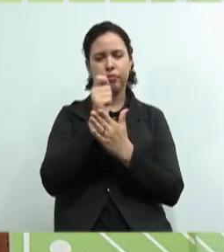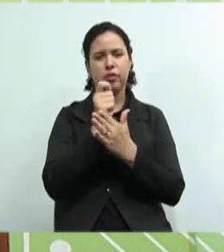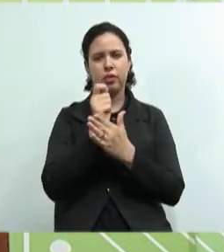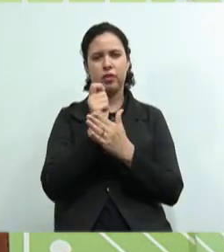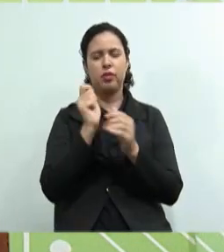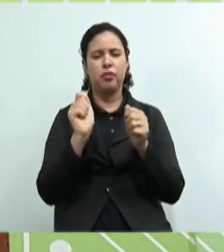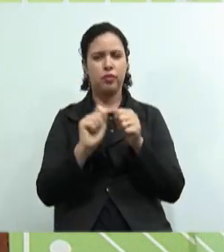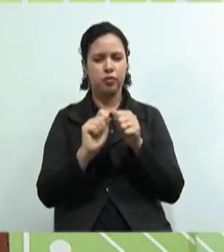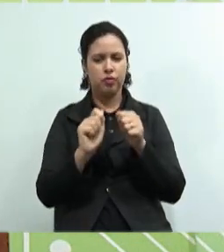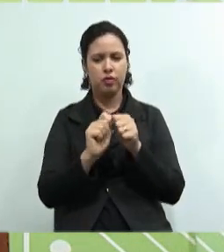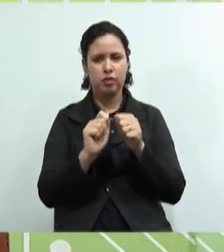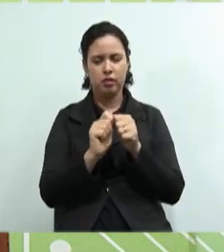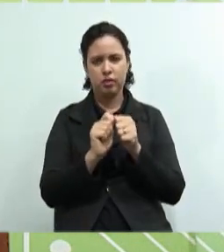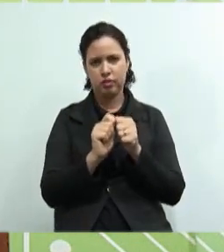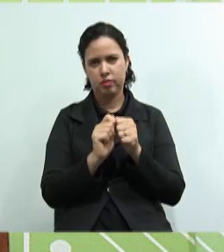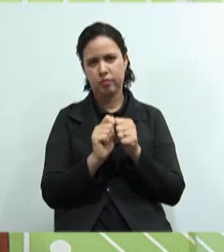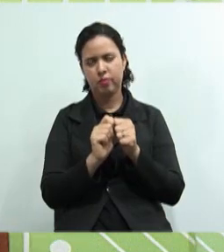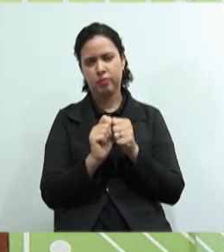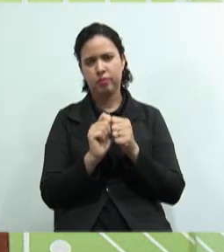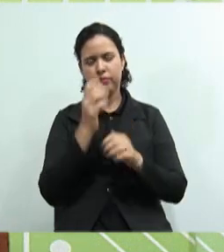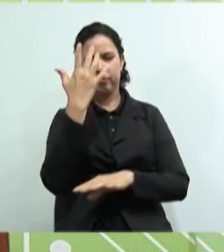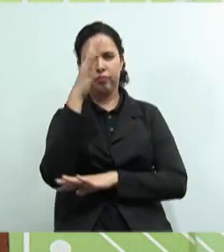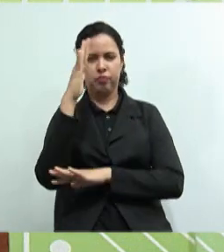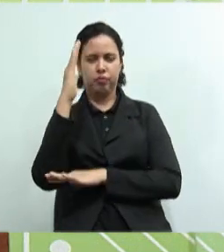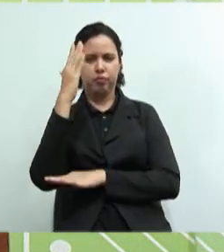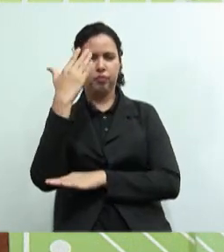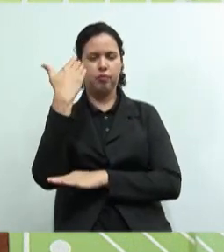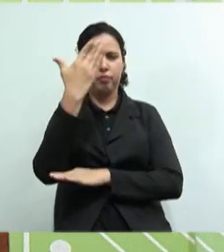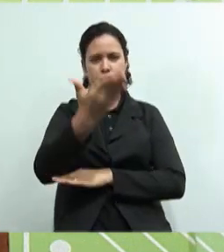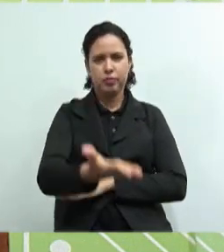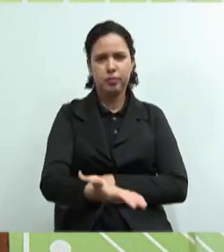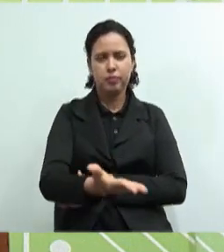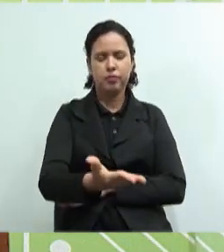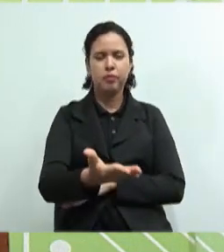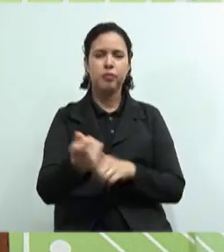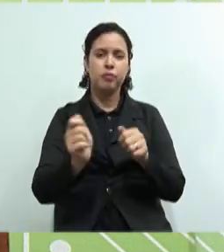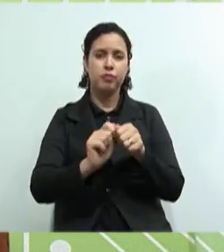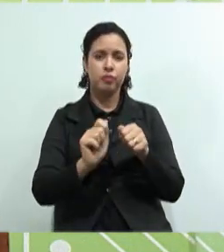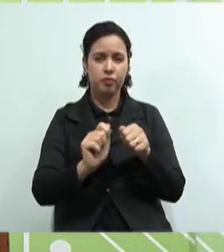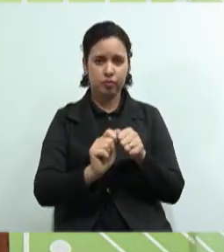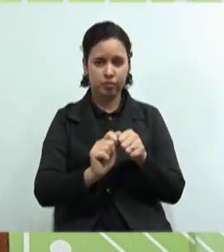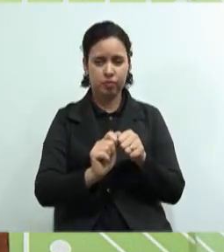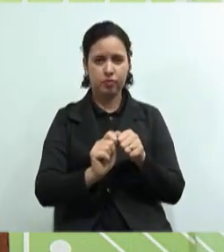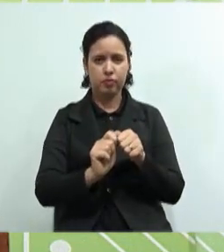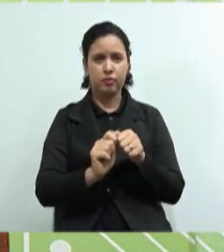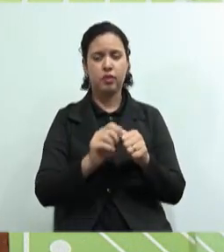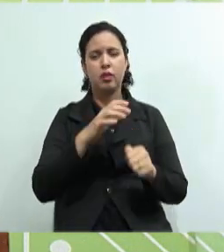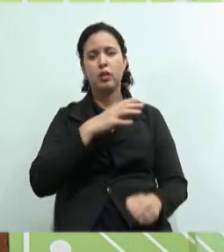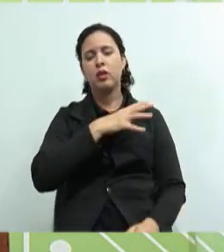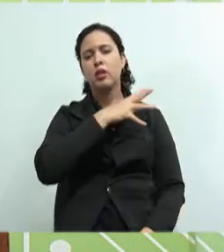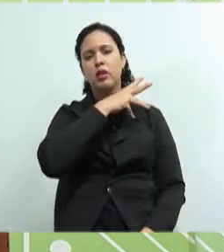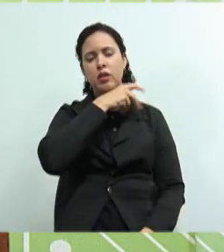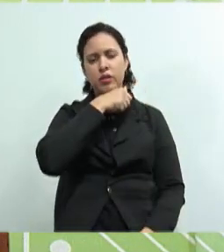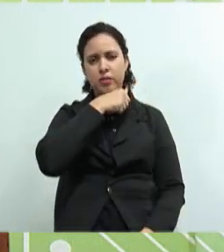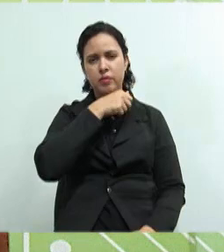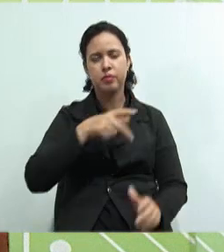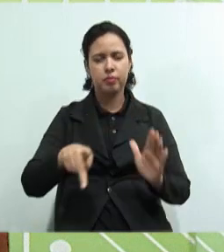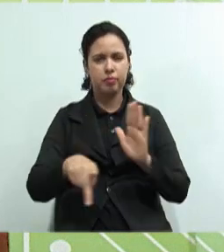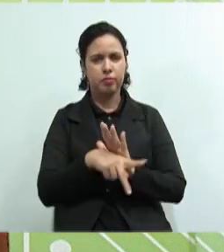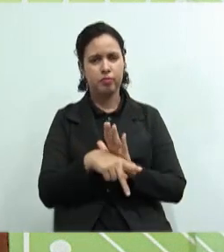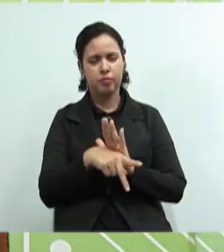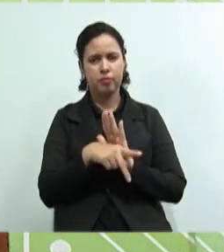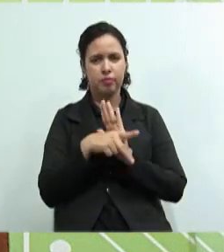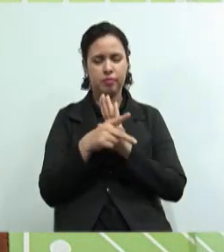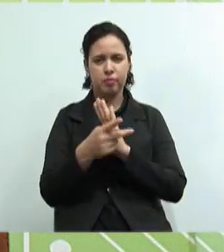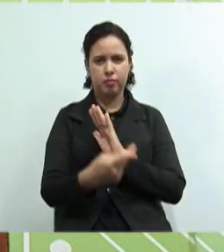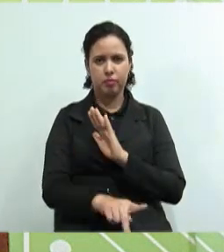que cai naturalmente, a gente estava tendo um curso para habilitar pessoas a produzirem animais que são naturais, assim,